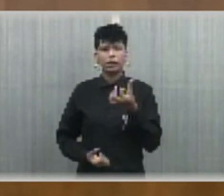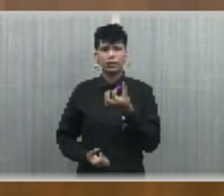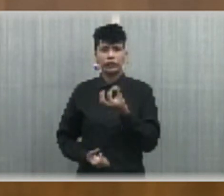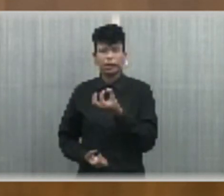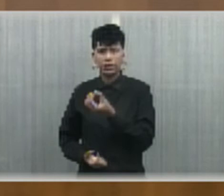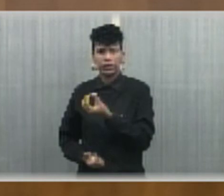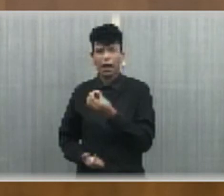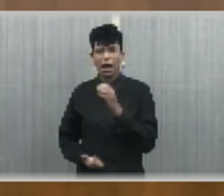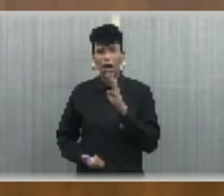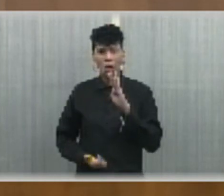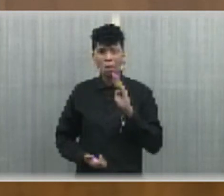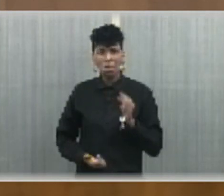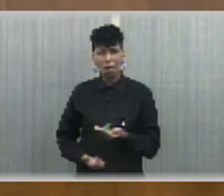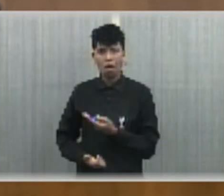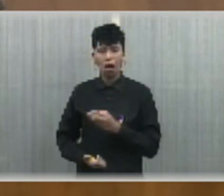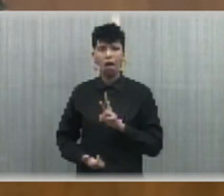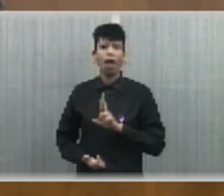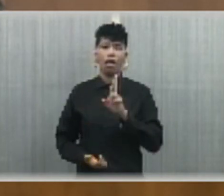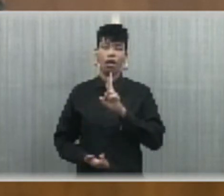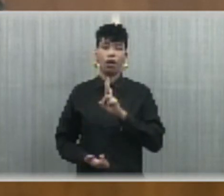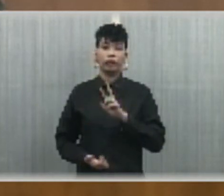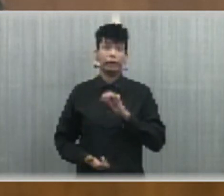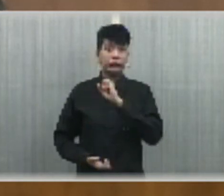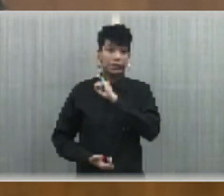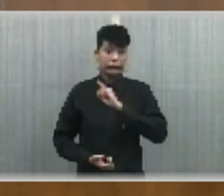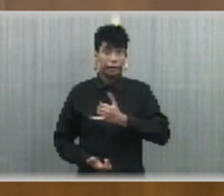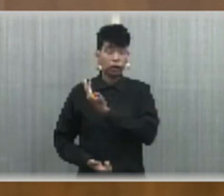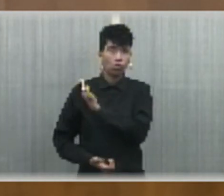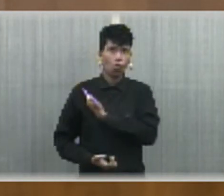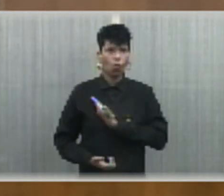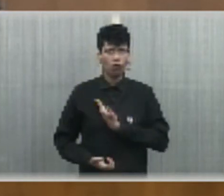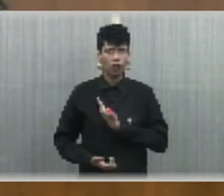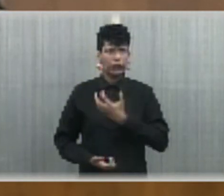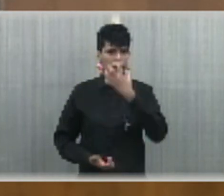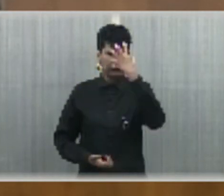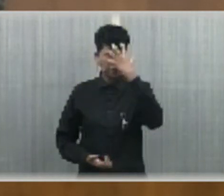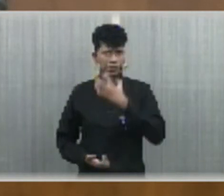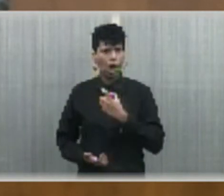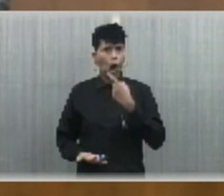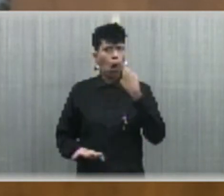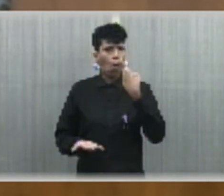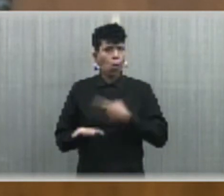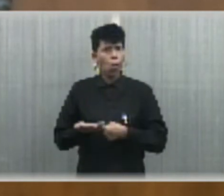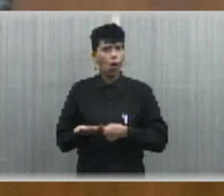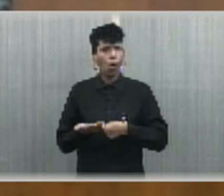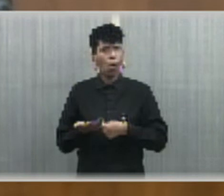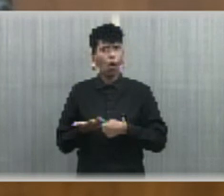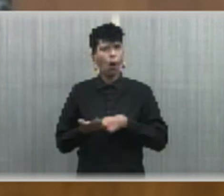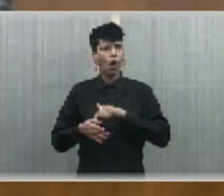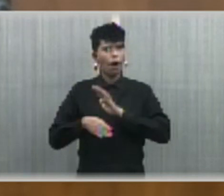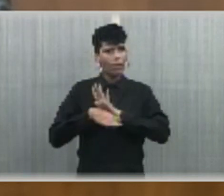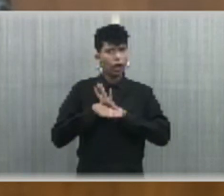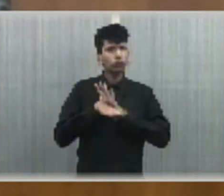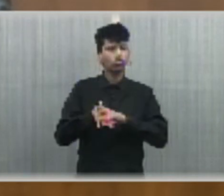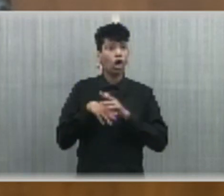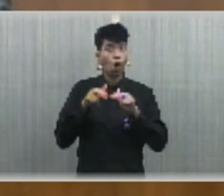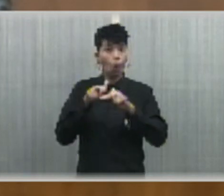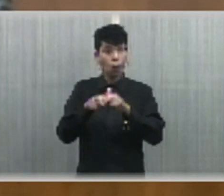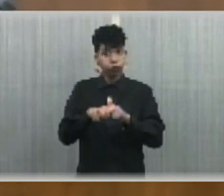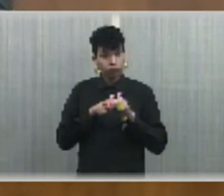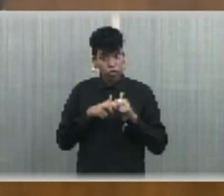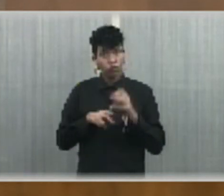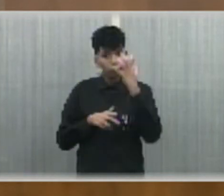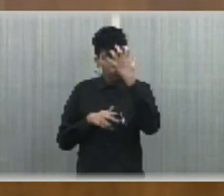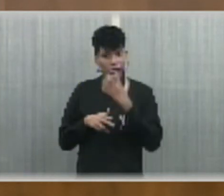Se fosse um governo sério, um governo comprometido com as causas nobres do Piauí,